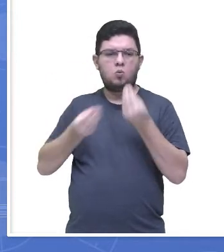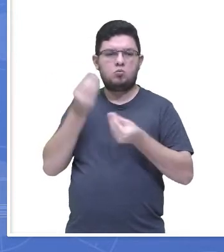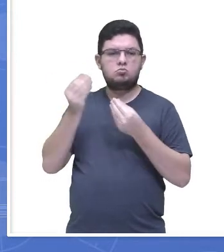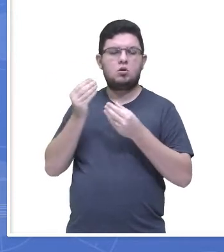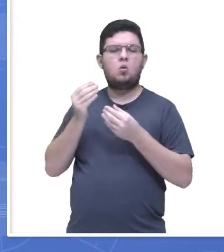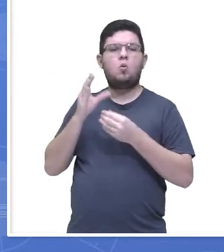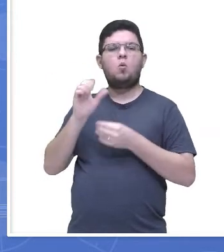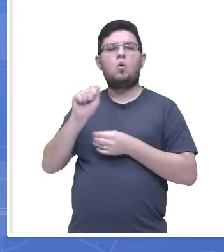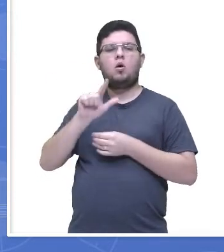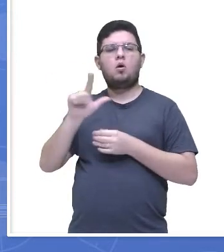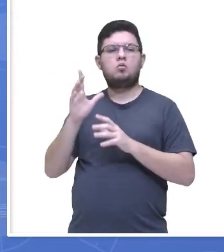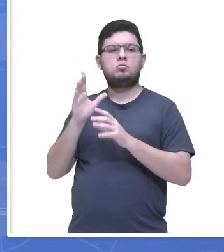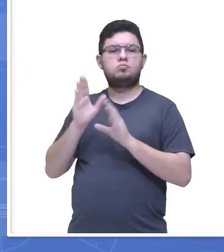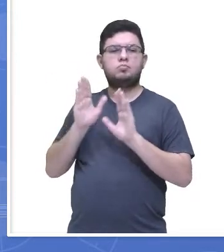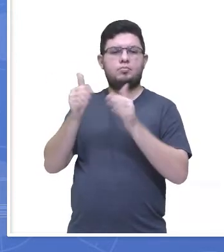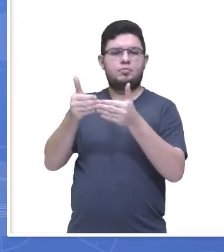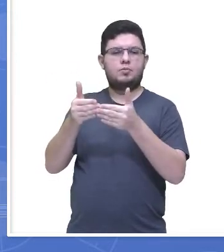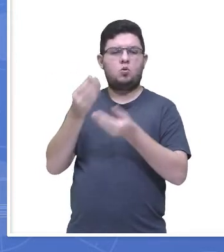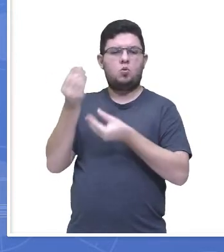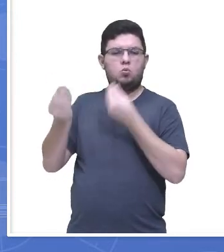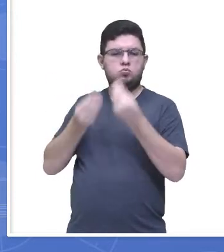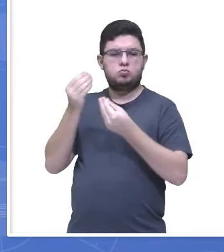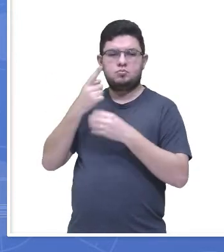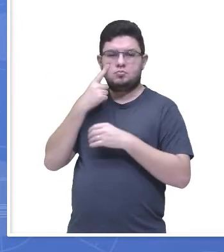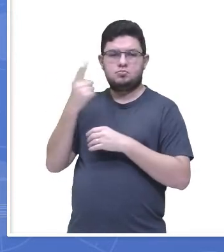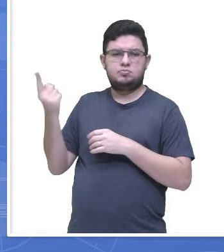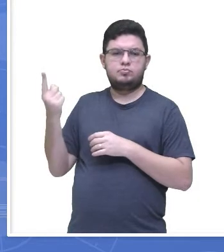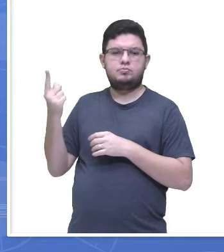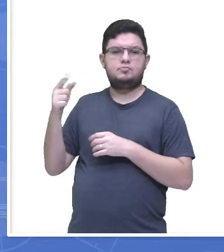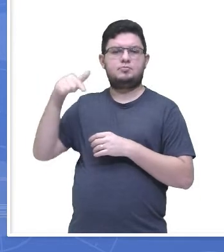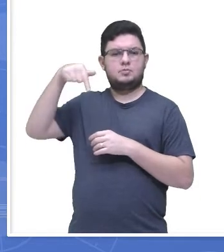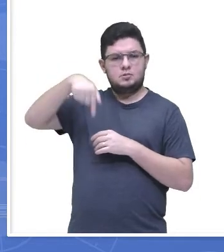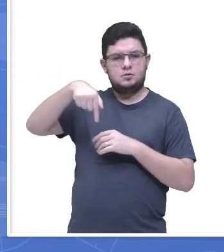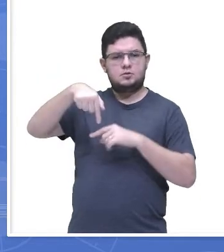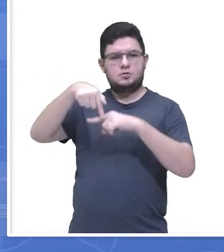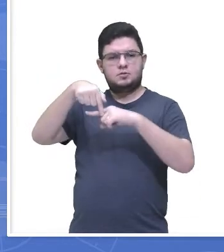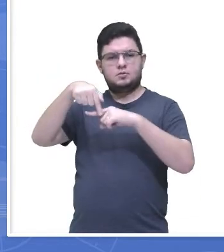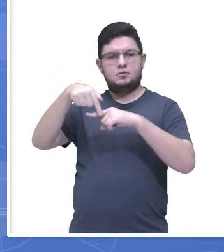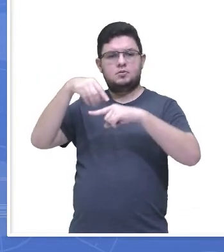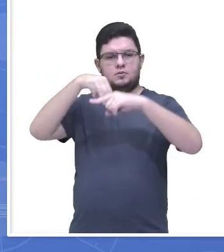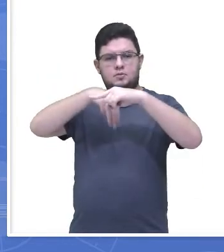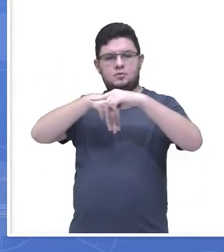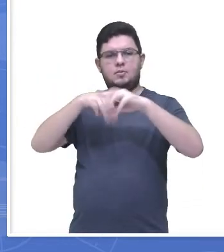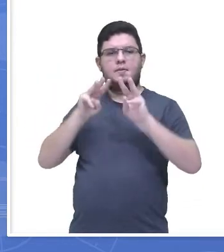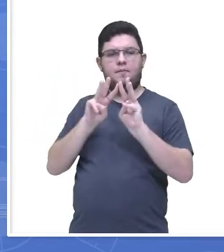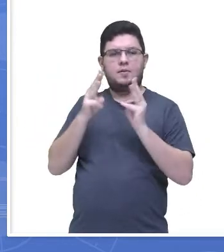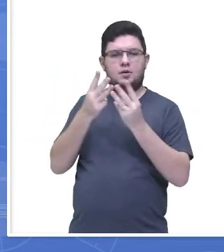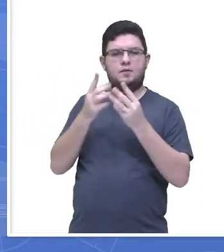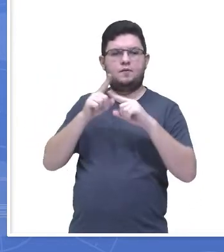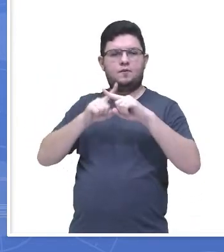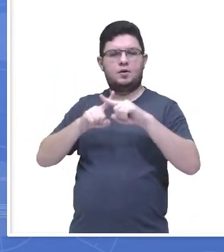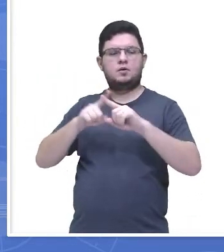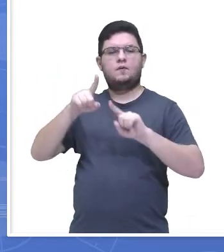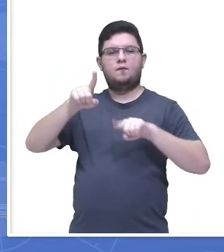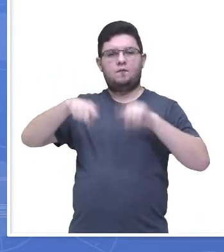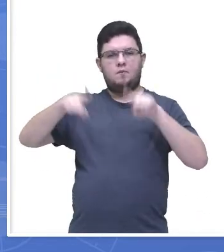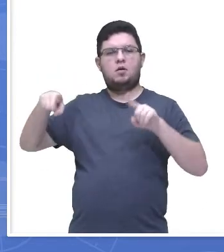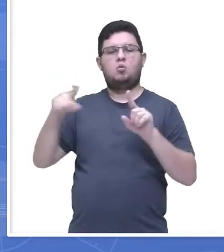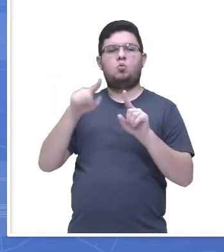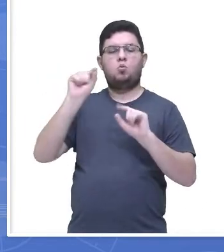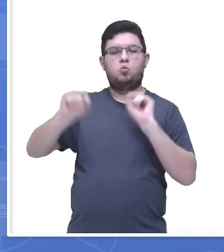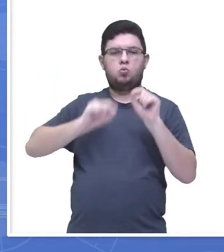e nós vamos ver aí em qual aula nós estamos, não é? Nós estamos na aula 103, correção do Exercitando, parte 2, e a